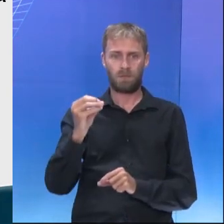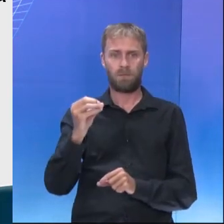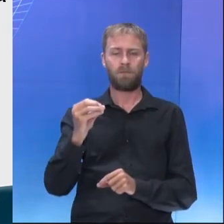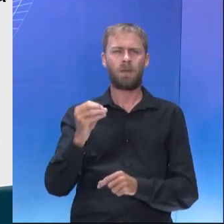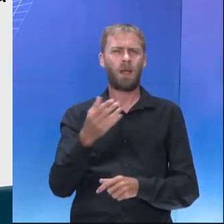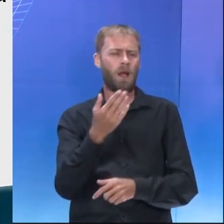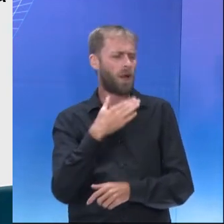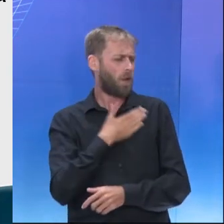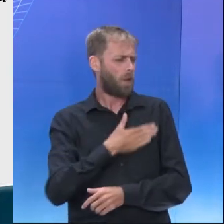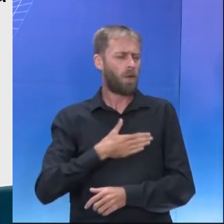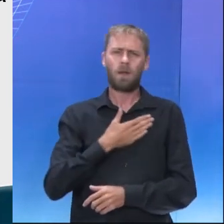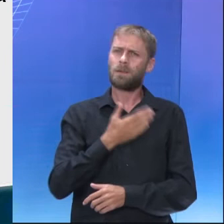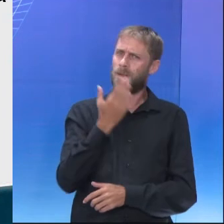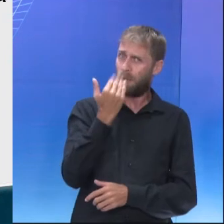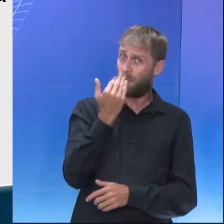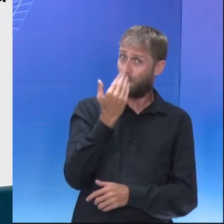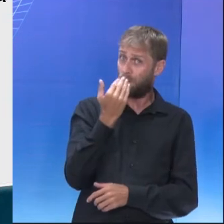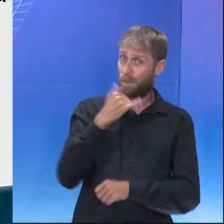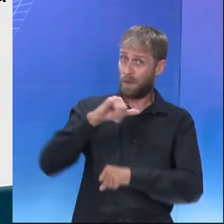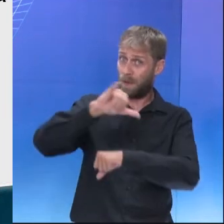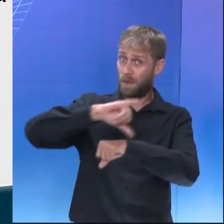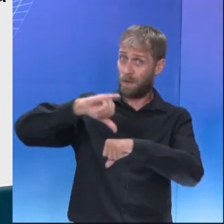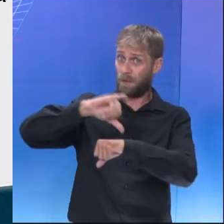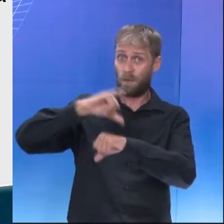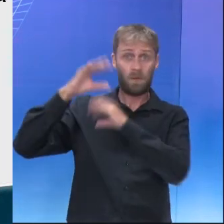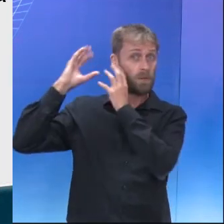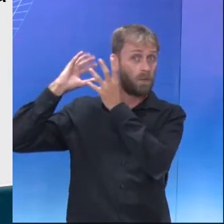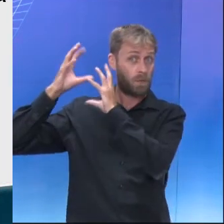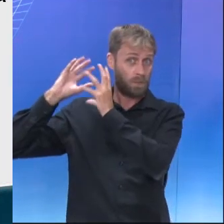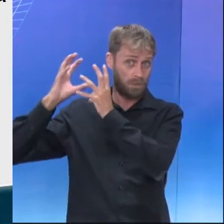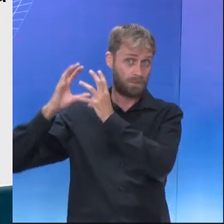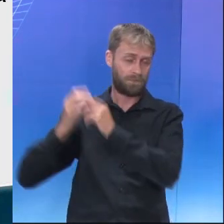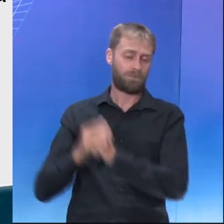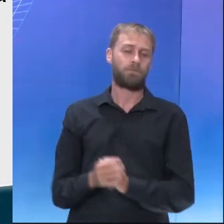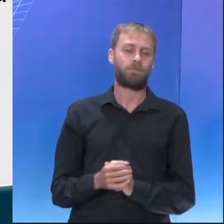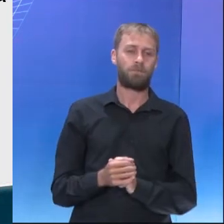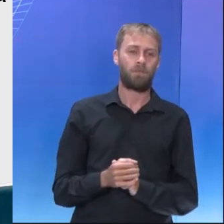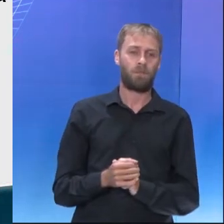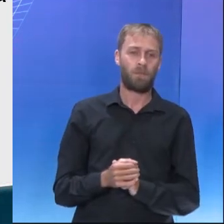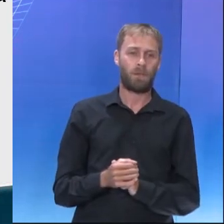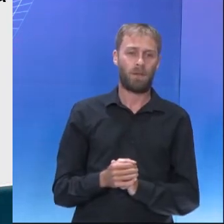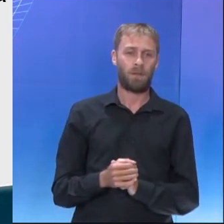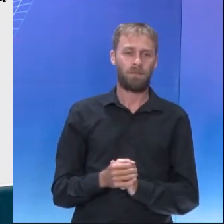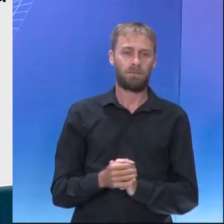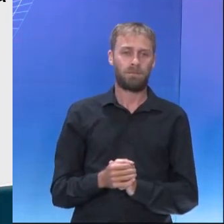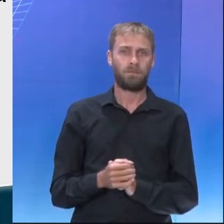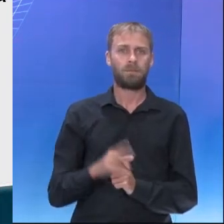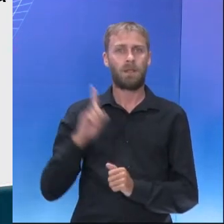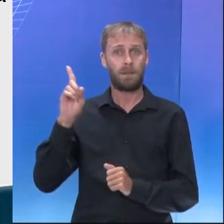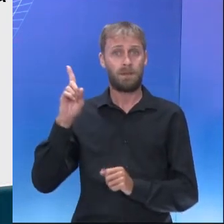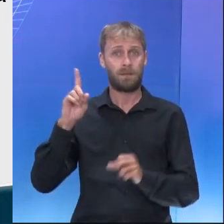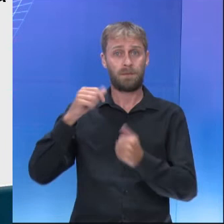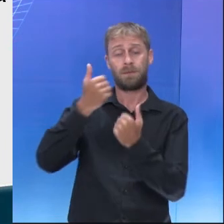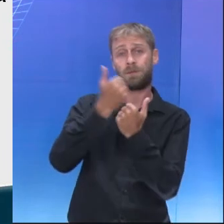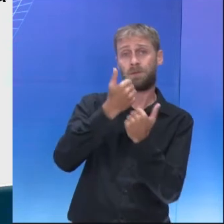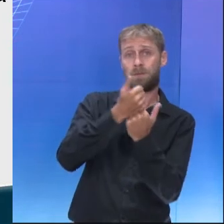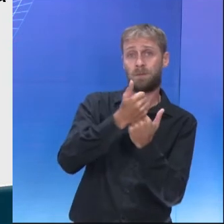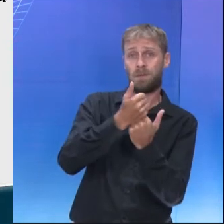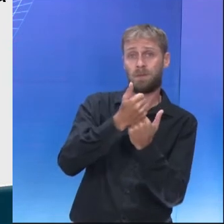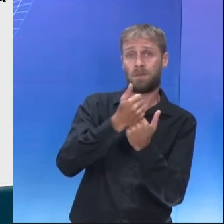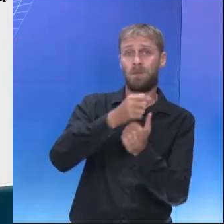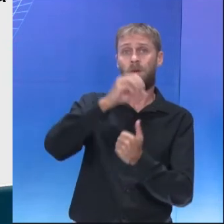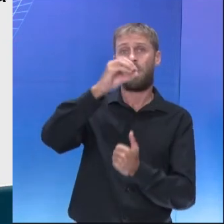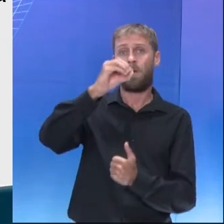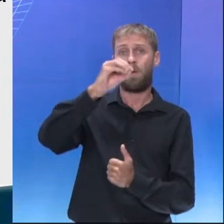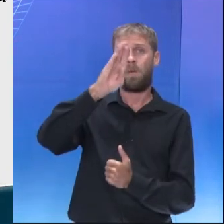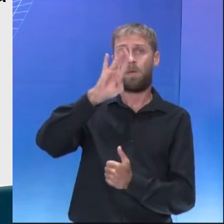coconut oil. Cláudio likes eating coconut oil. Aqui ele está substituindo um objeto,